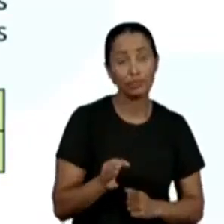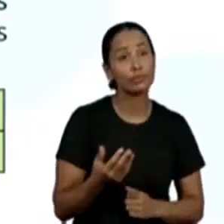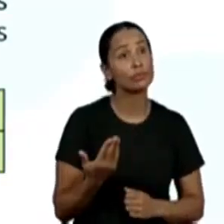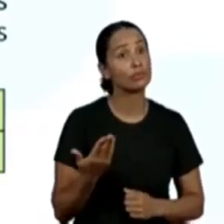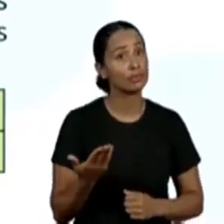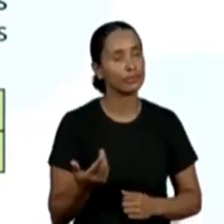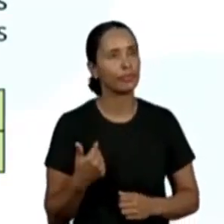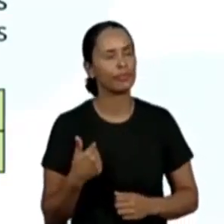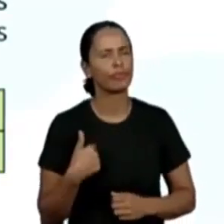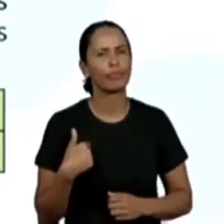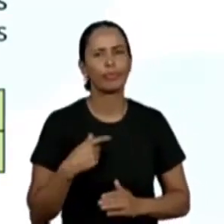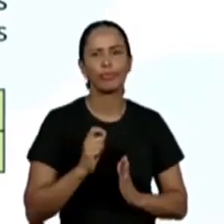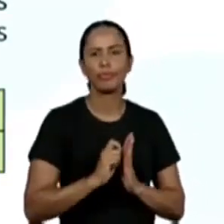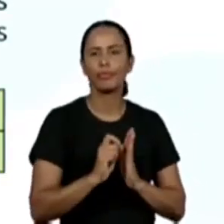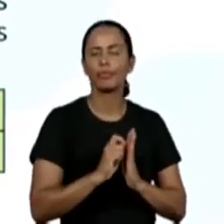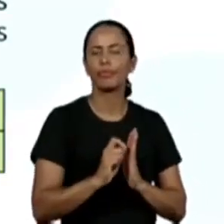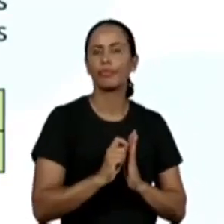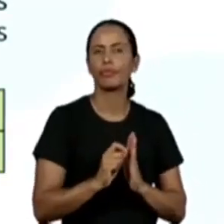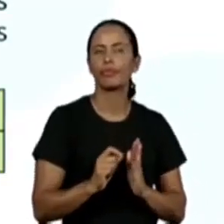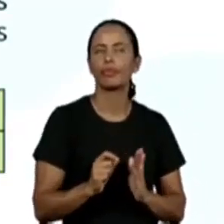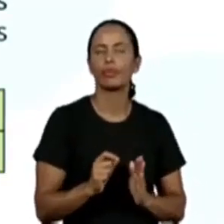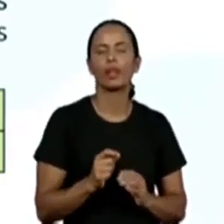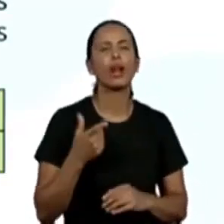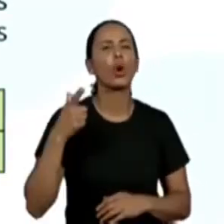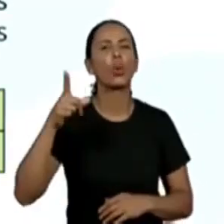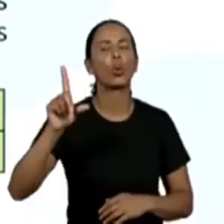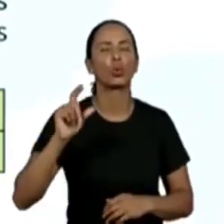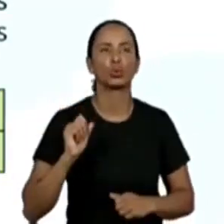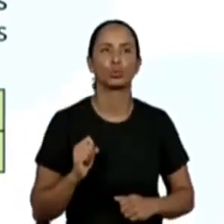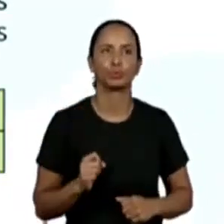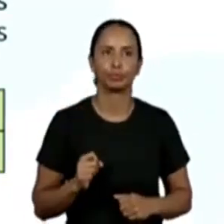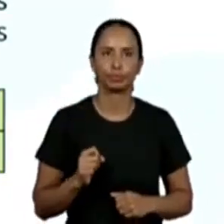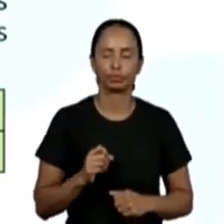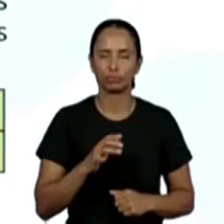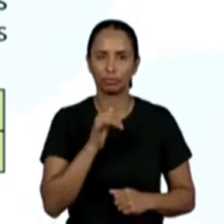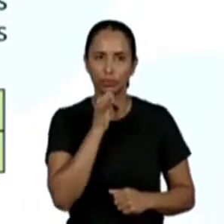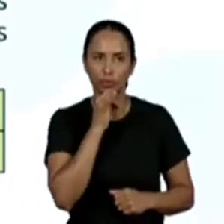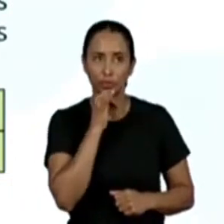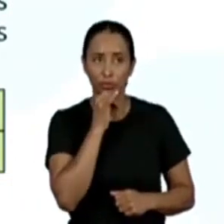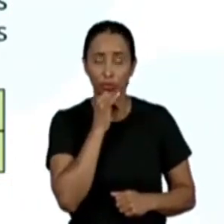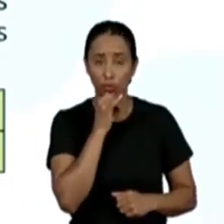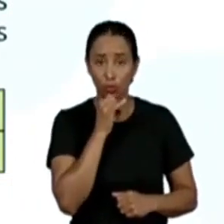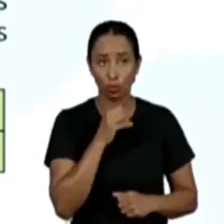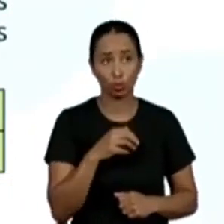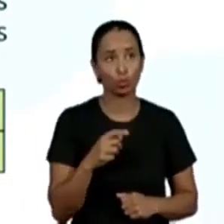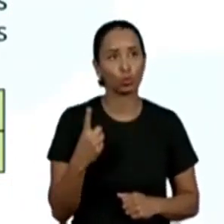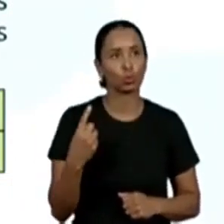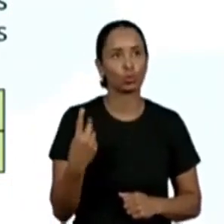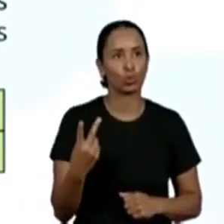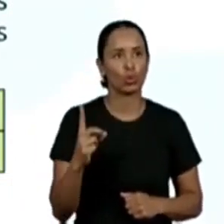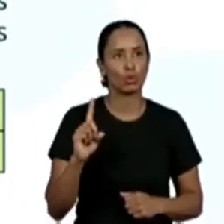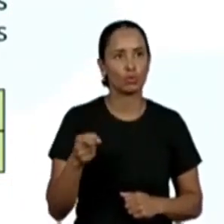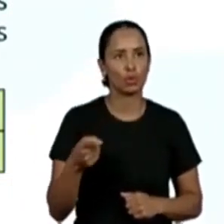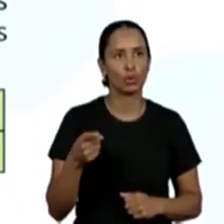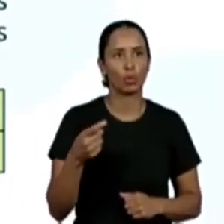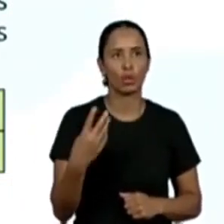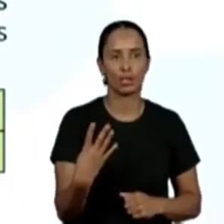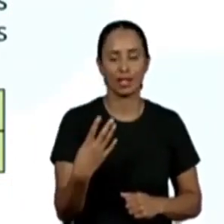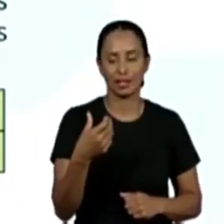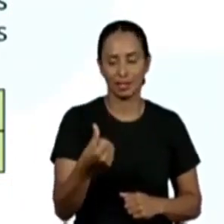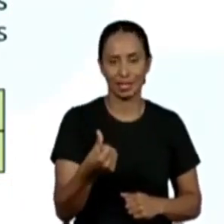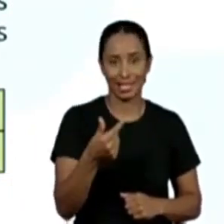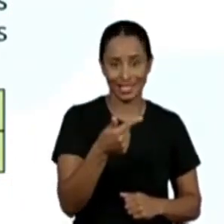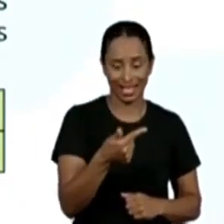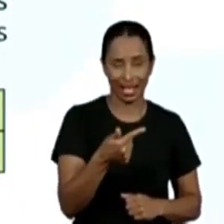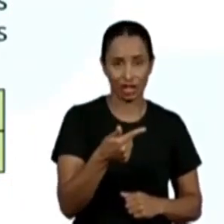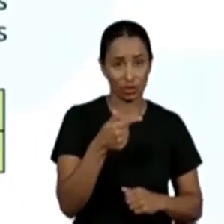vou fazer o seguinte, vou fazer um outro número aqui com vocês. Vou pegar esse mesmo número, só que eu vou tirar aquele 7 do final. Então, eu vou pegar